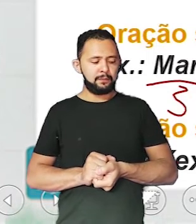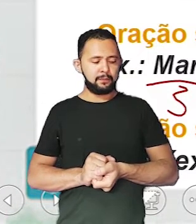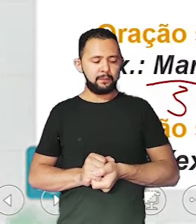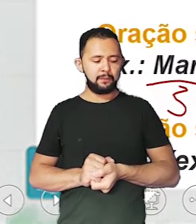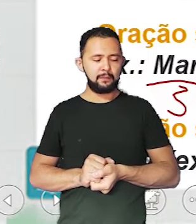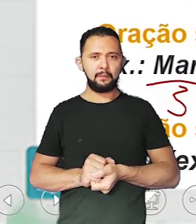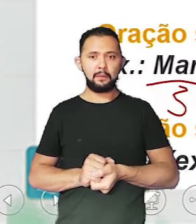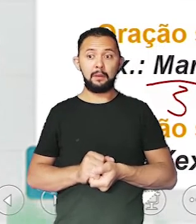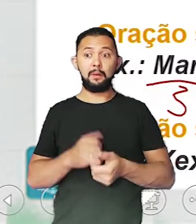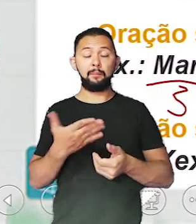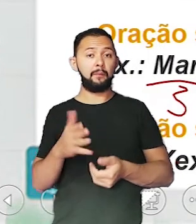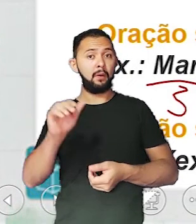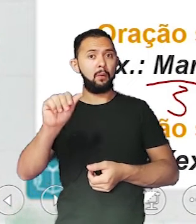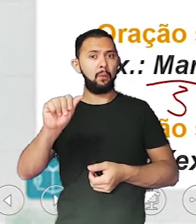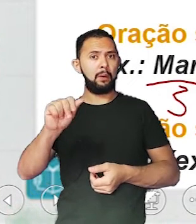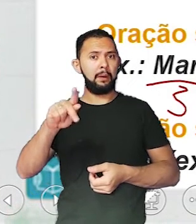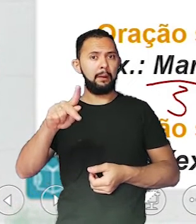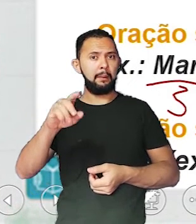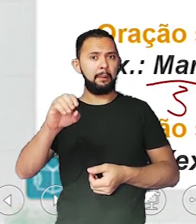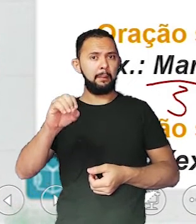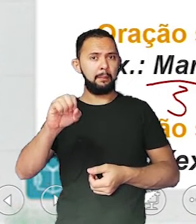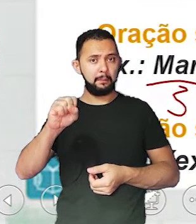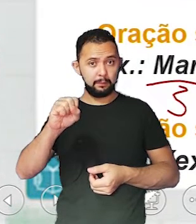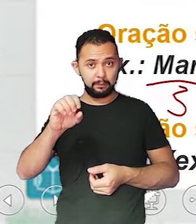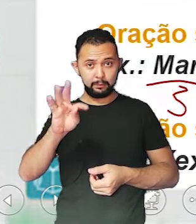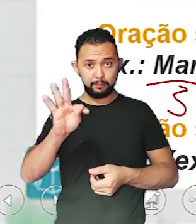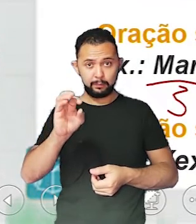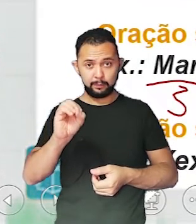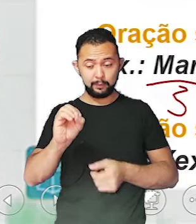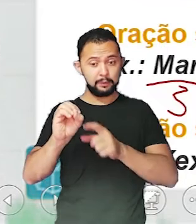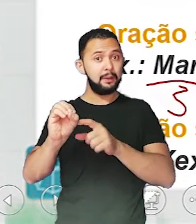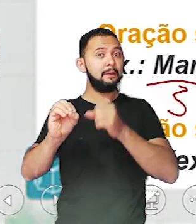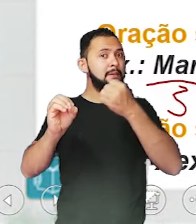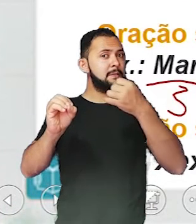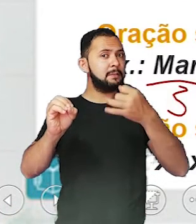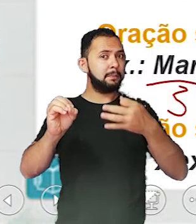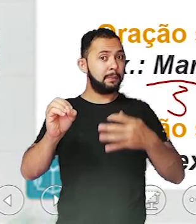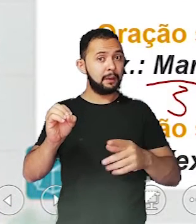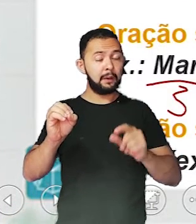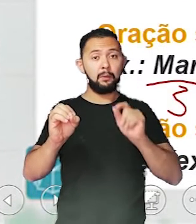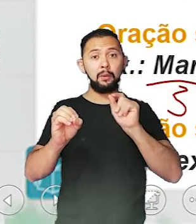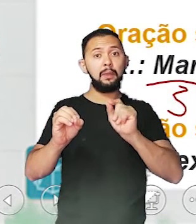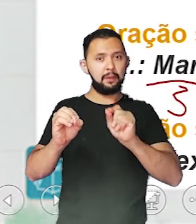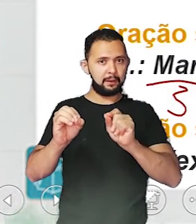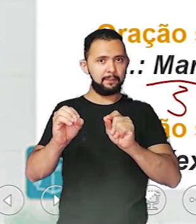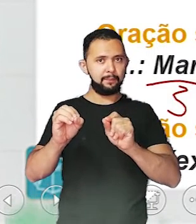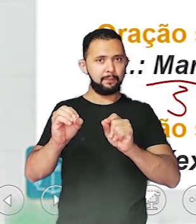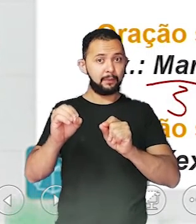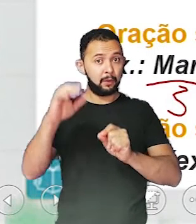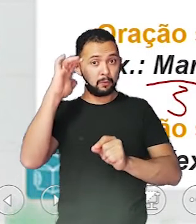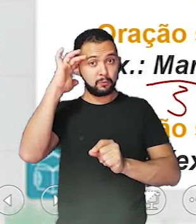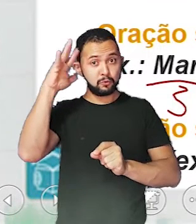o aposto, né? Ele vai trazer aqui, né? Vai explicar o que é o sonho da Chechênia, né? Ele